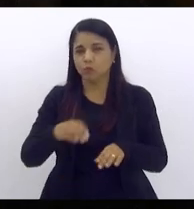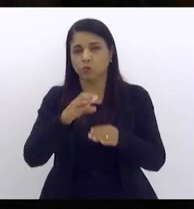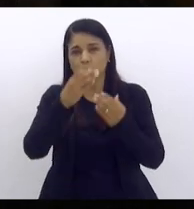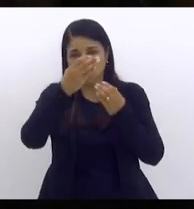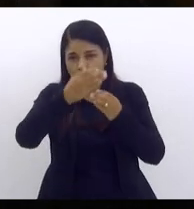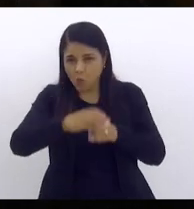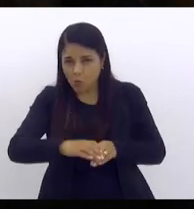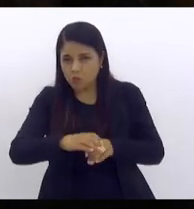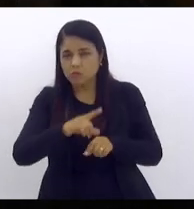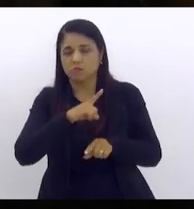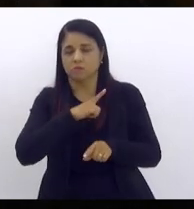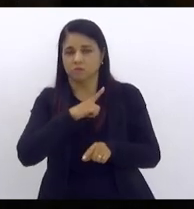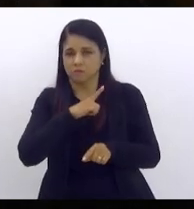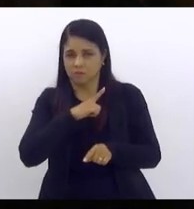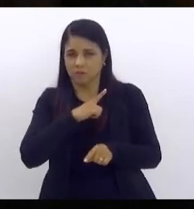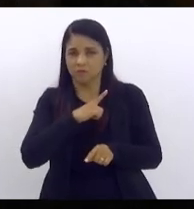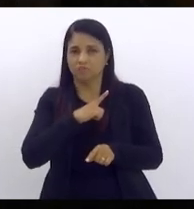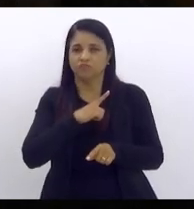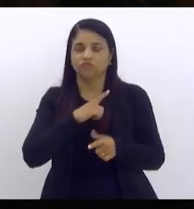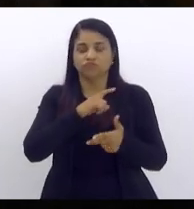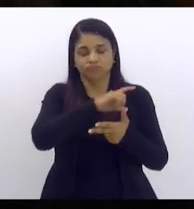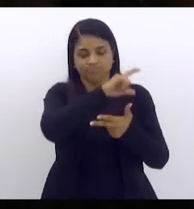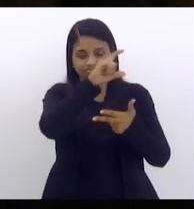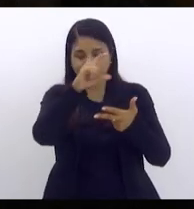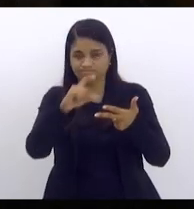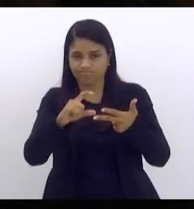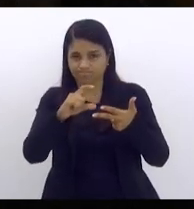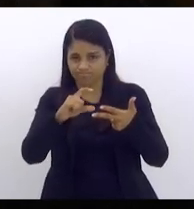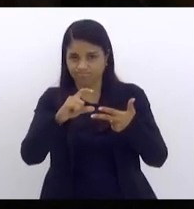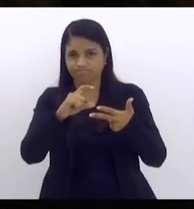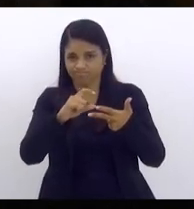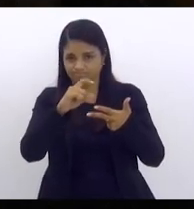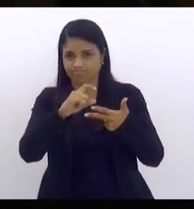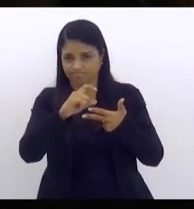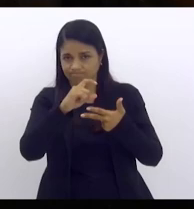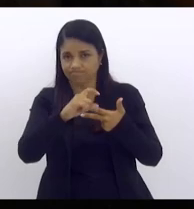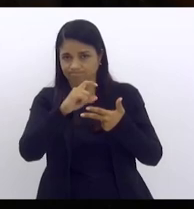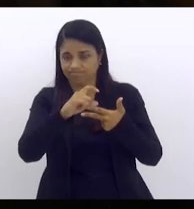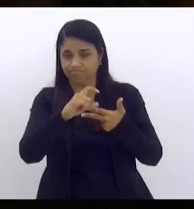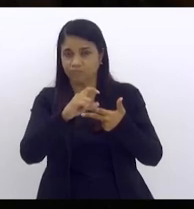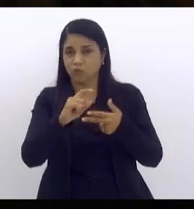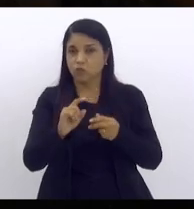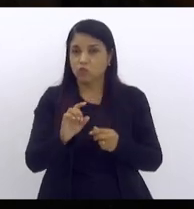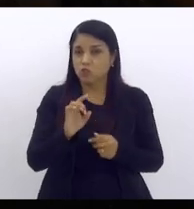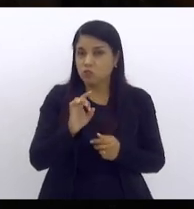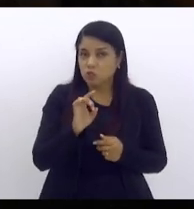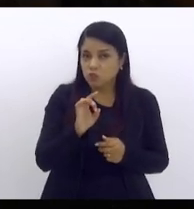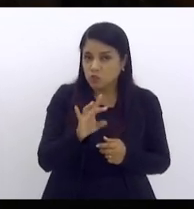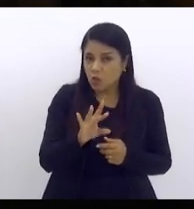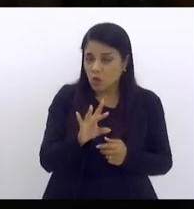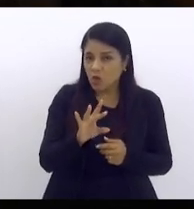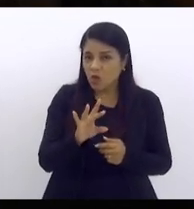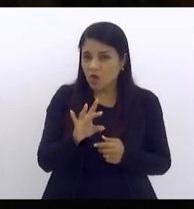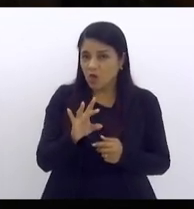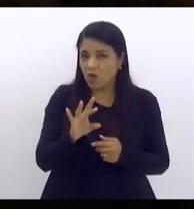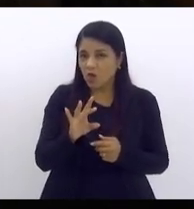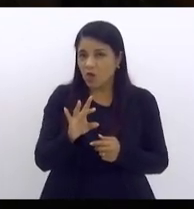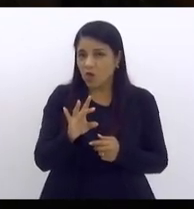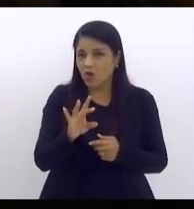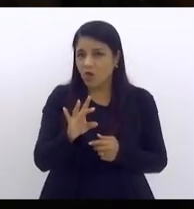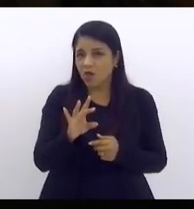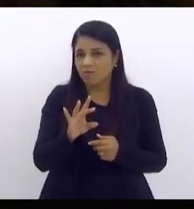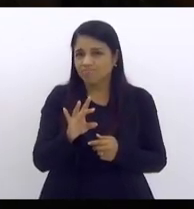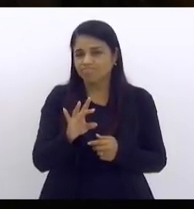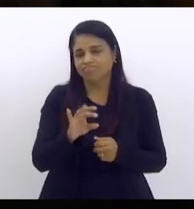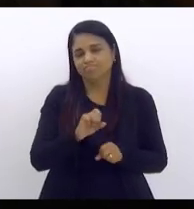concursados do Poder Executivo, me parece que somente isso não